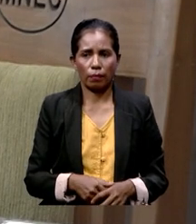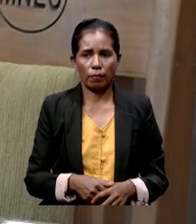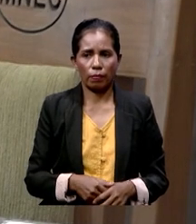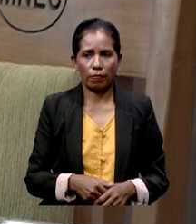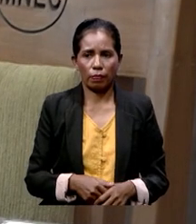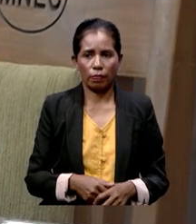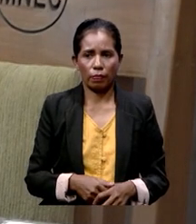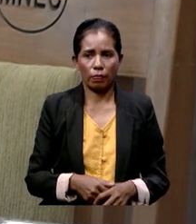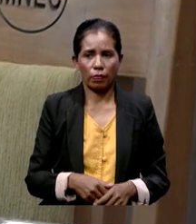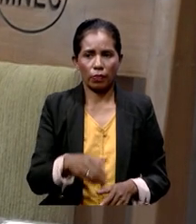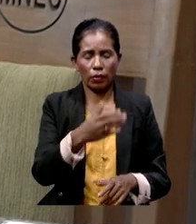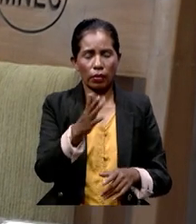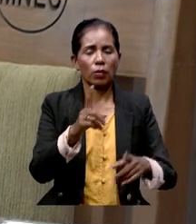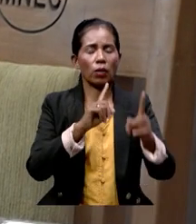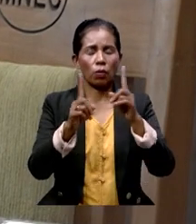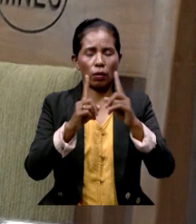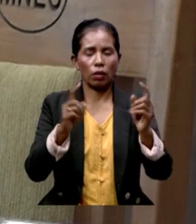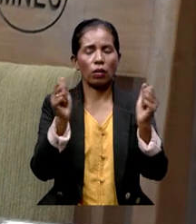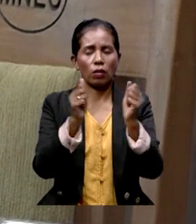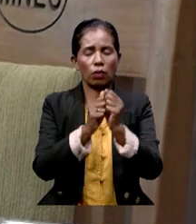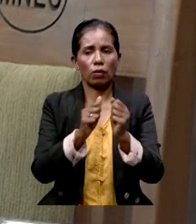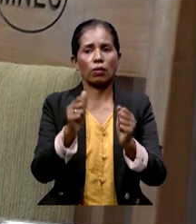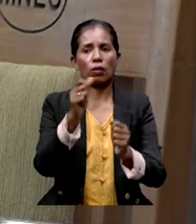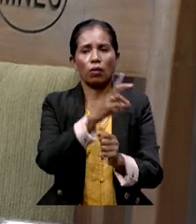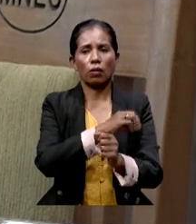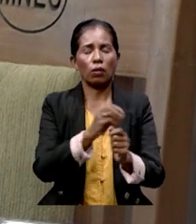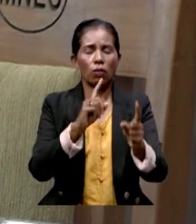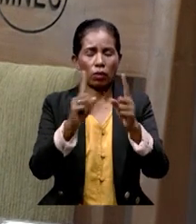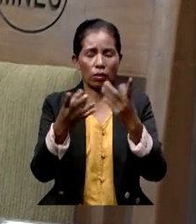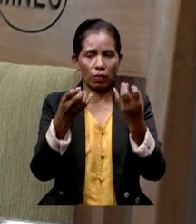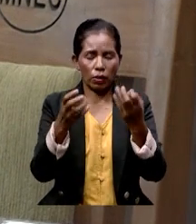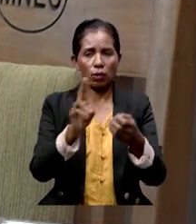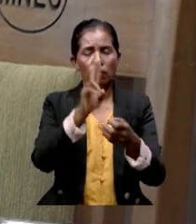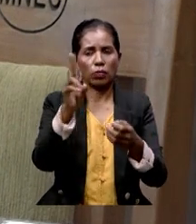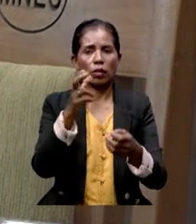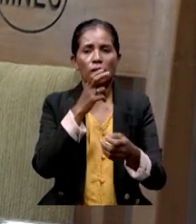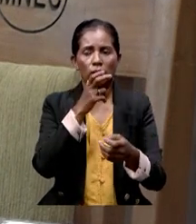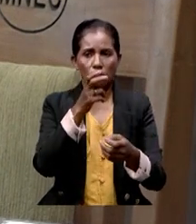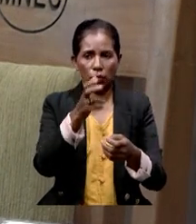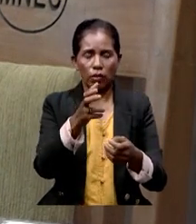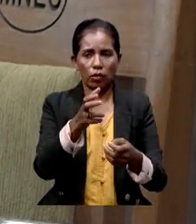vão se revelar como bons poetas ou boas